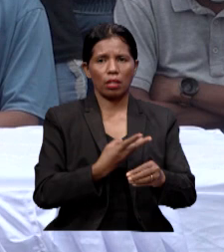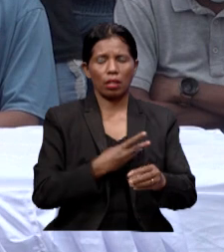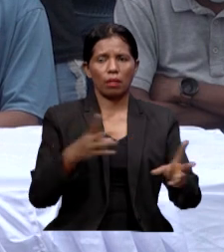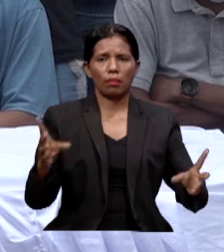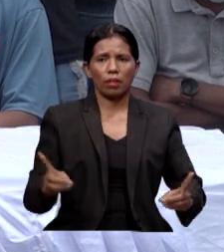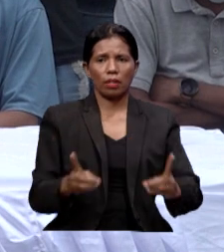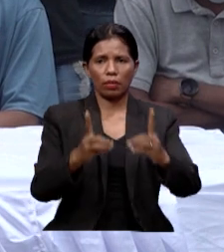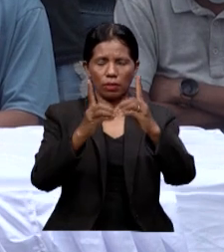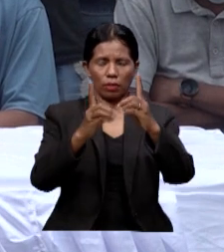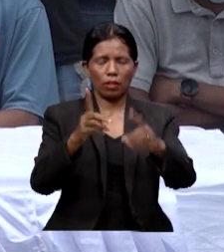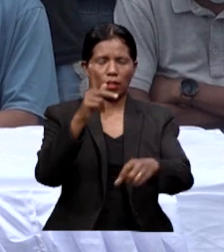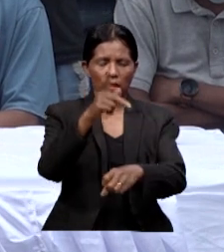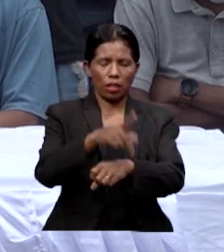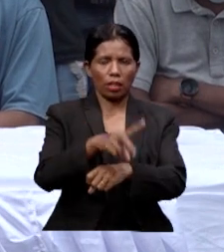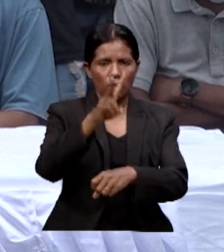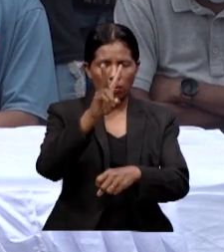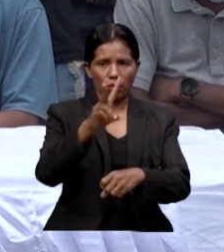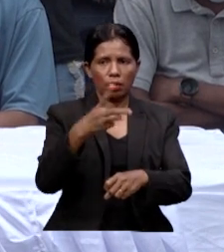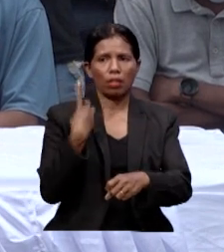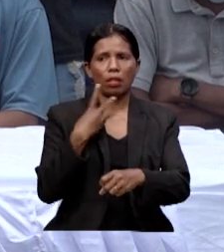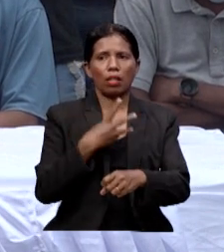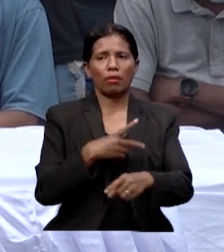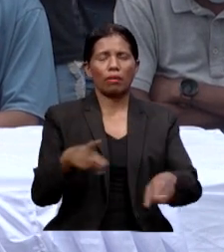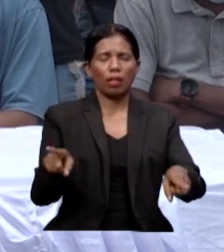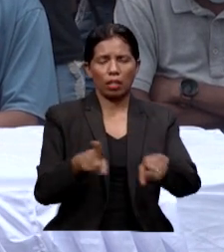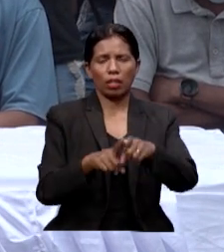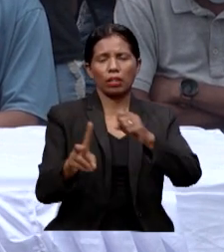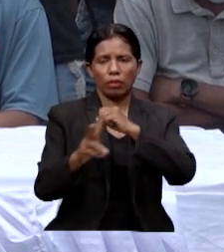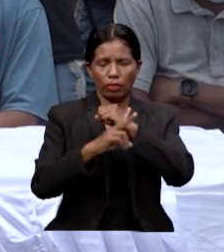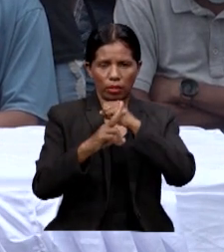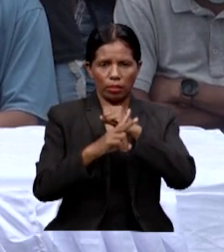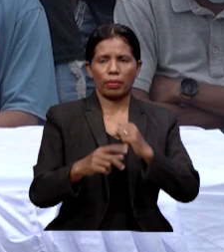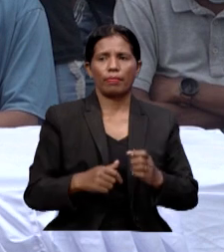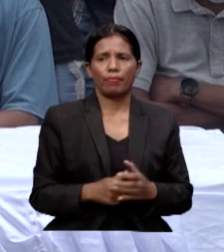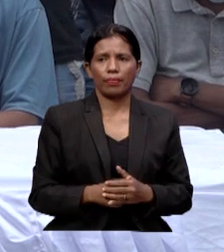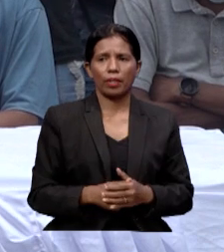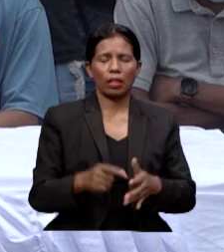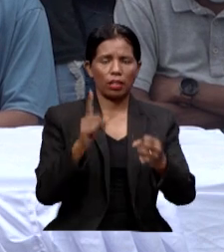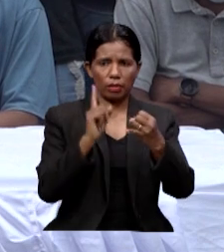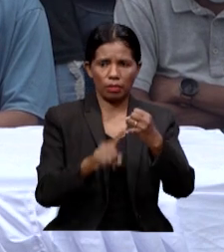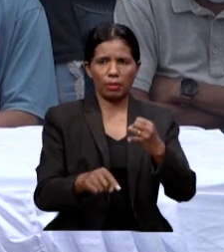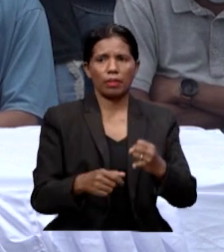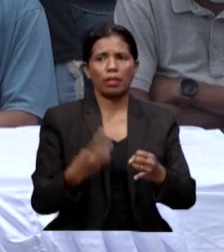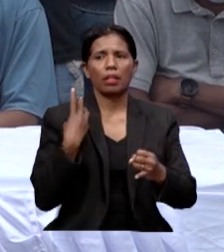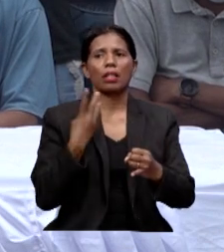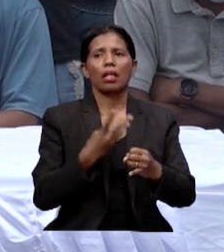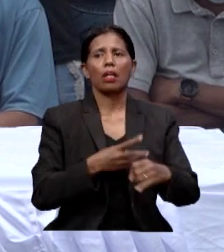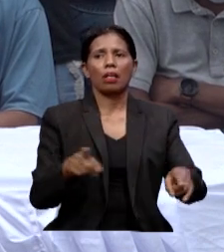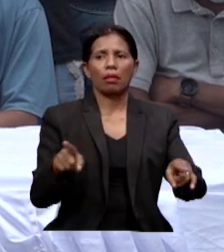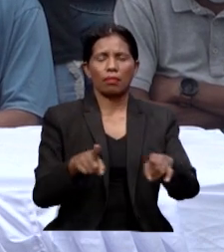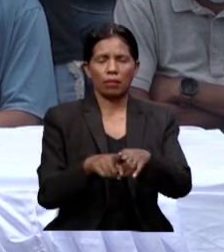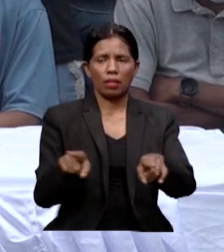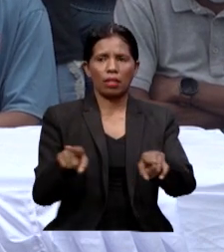enfrenta e a calan rua tutir malu, ami mak sai vitima. E kusmai, ami mak sai fali